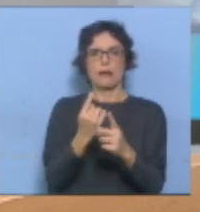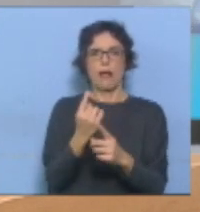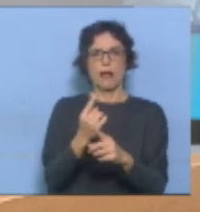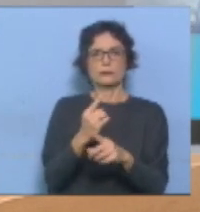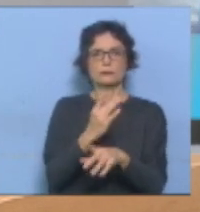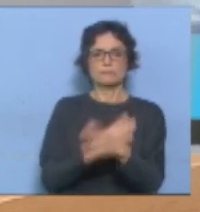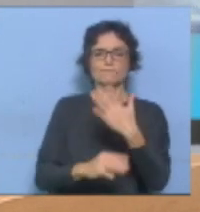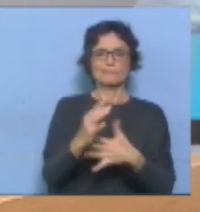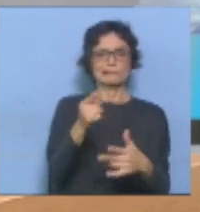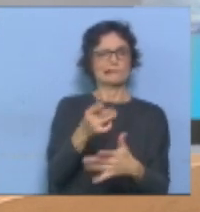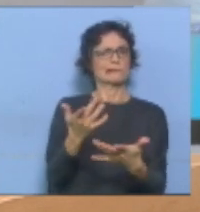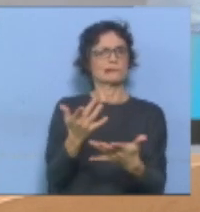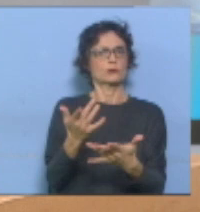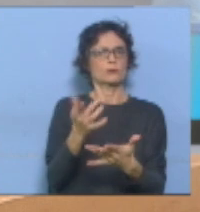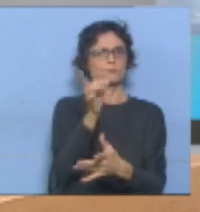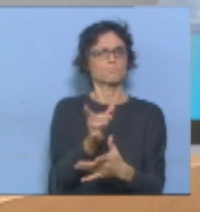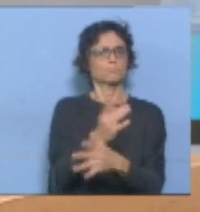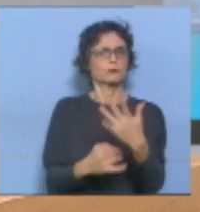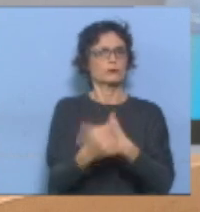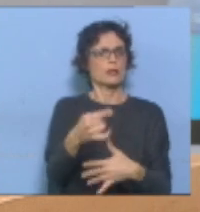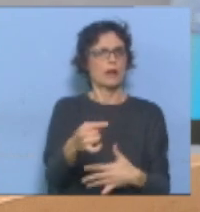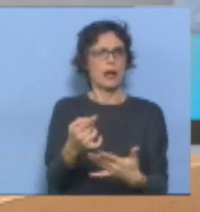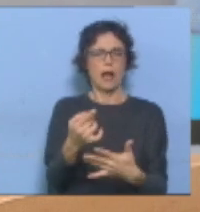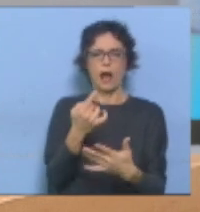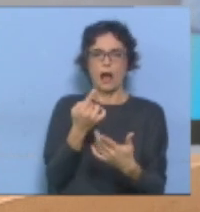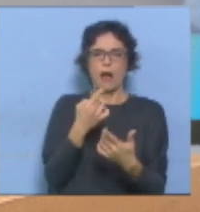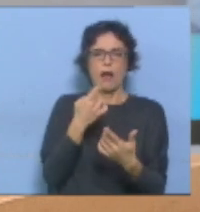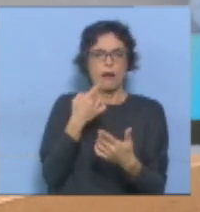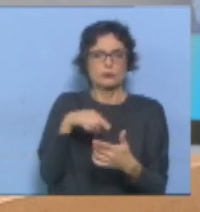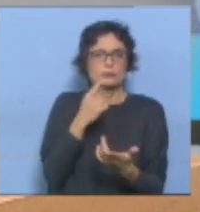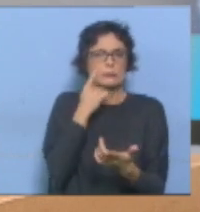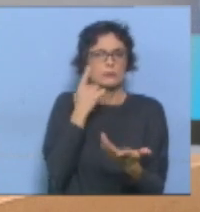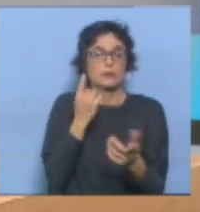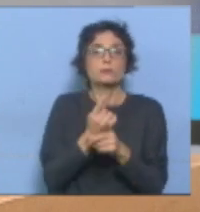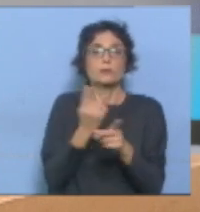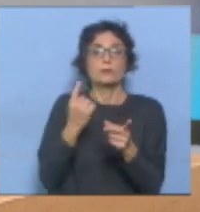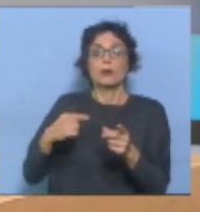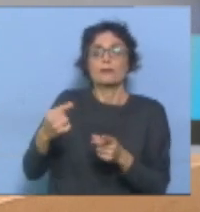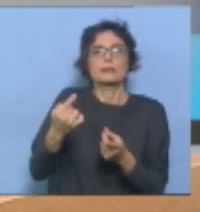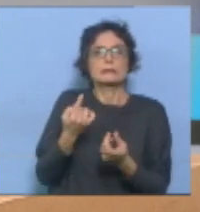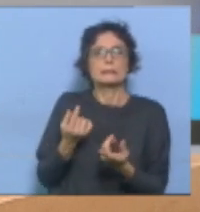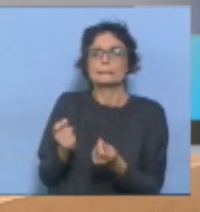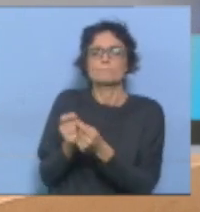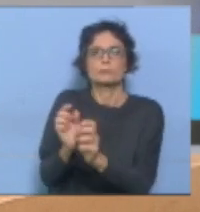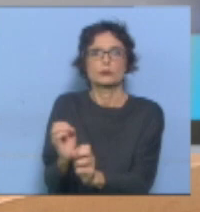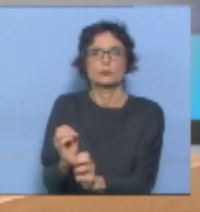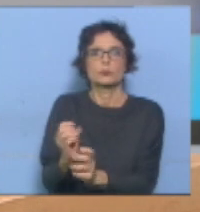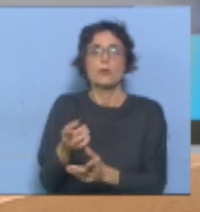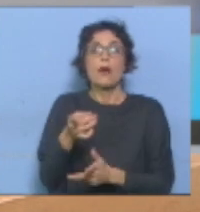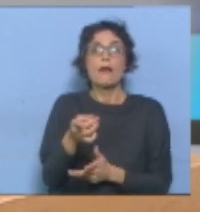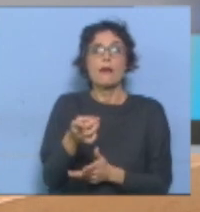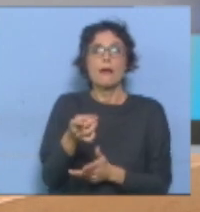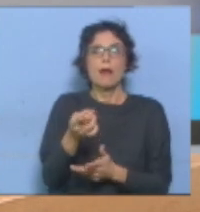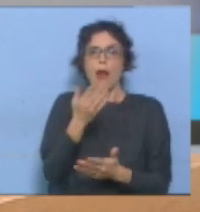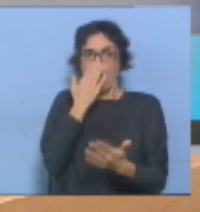temos convivência próxima com a deficiência. Quando estamos perante o desconhecido, podemos ter